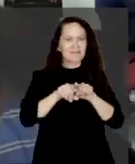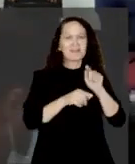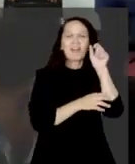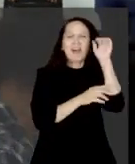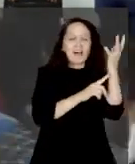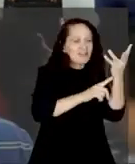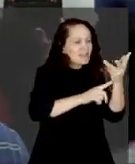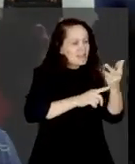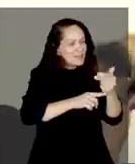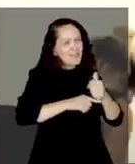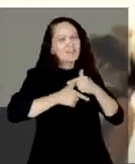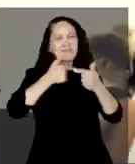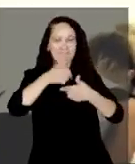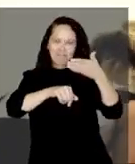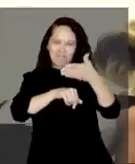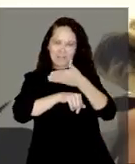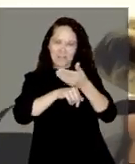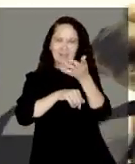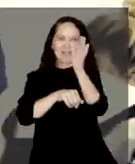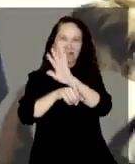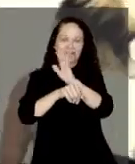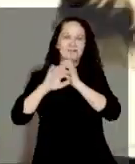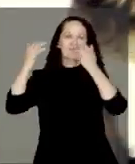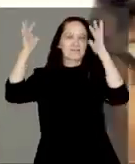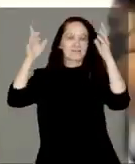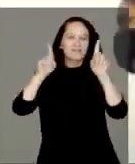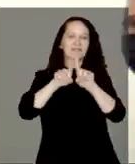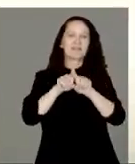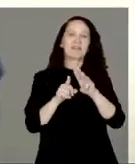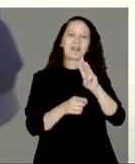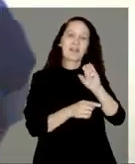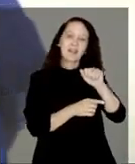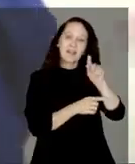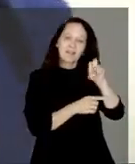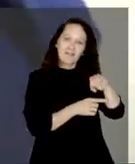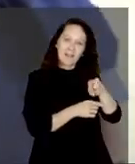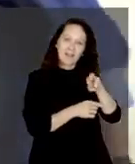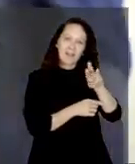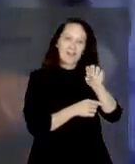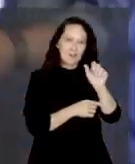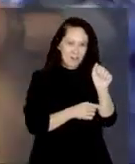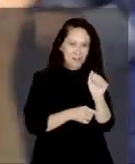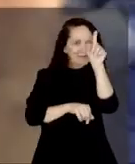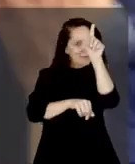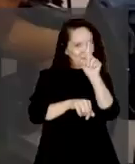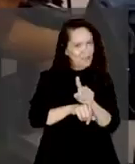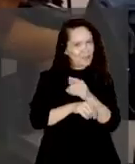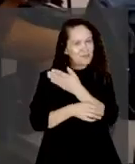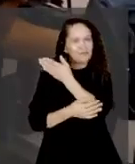da história que a nossa elite nunca nos mostrou. Beijo, gente!